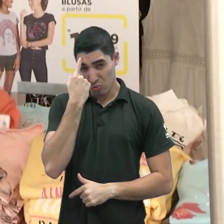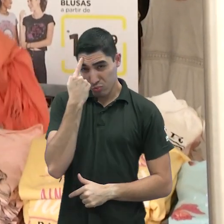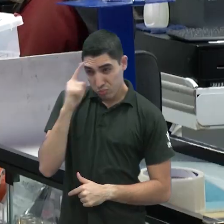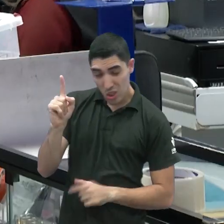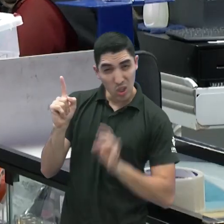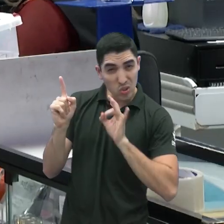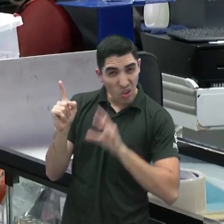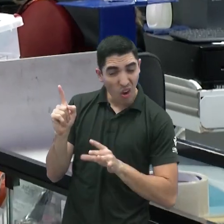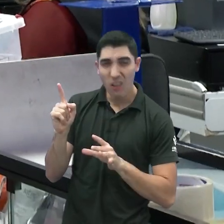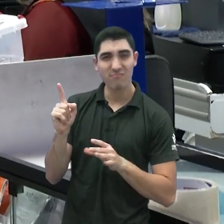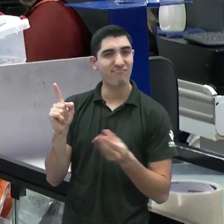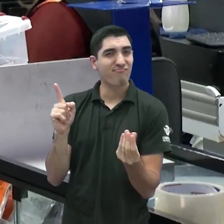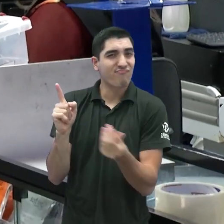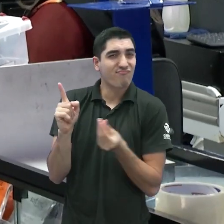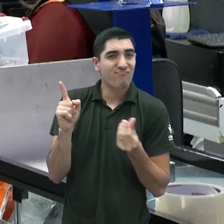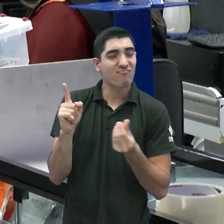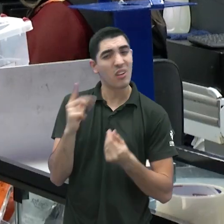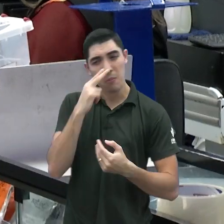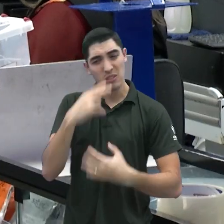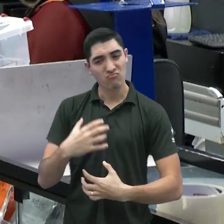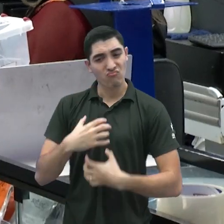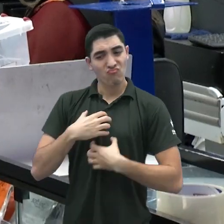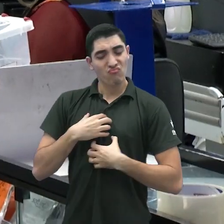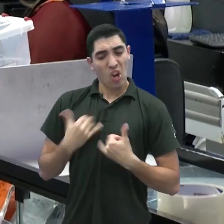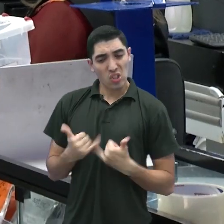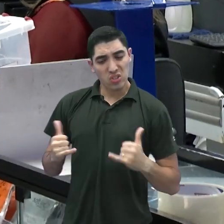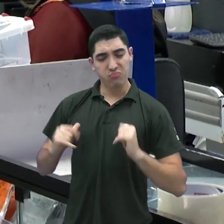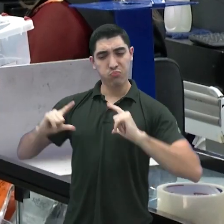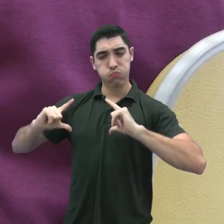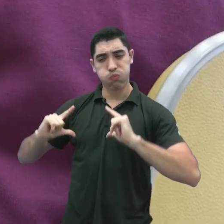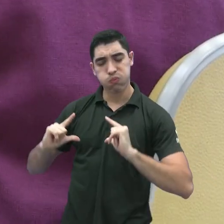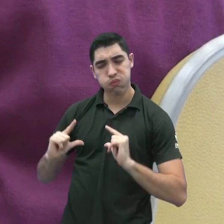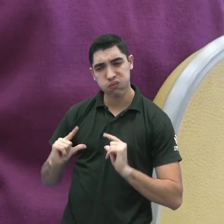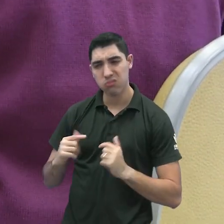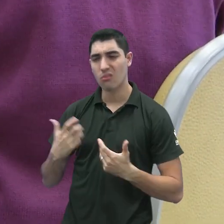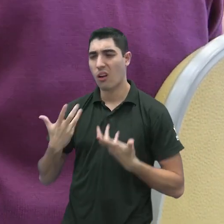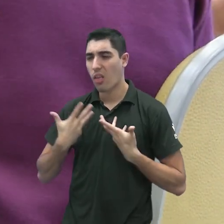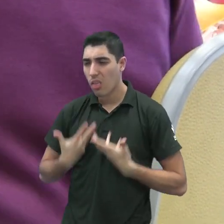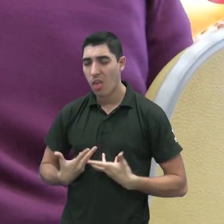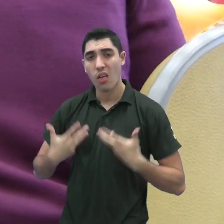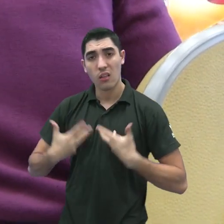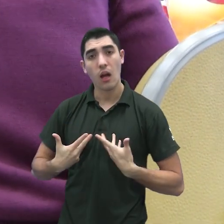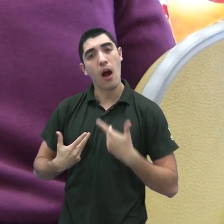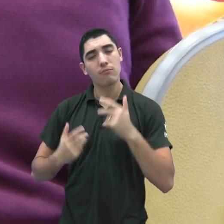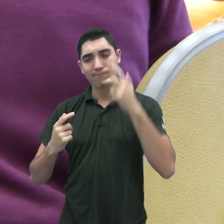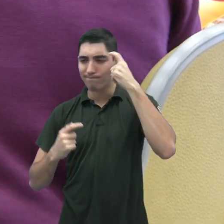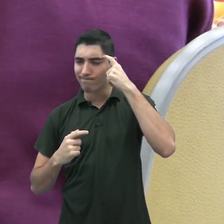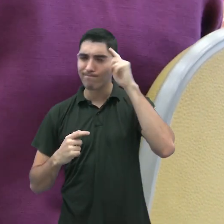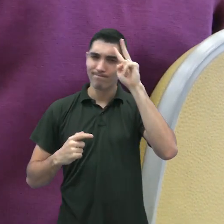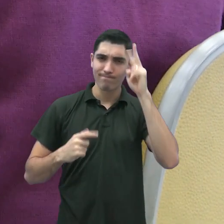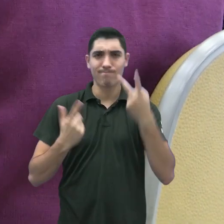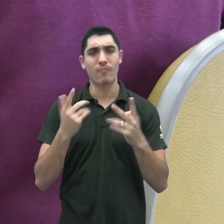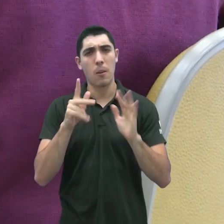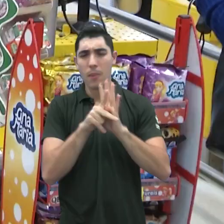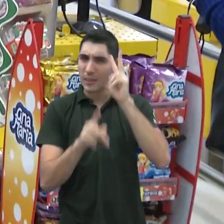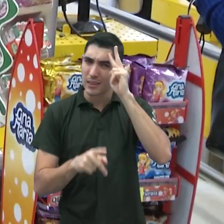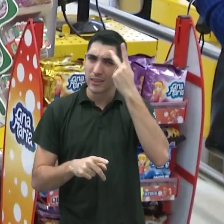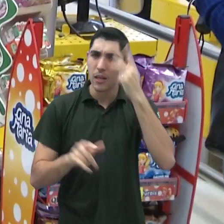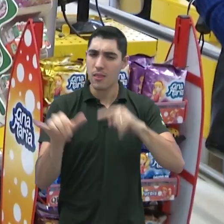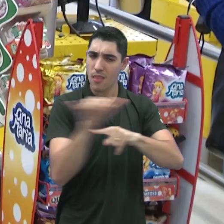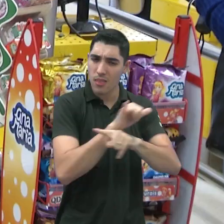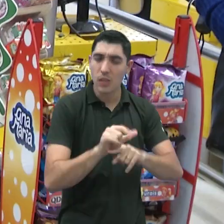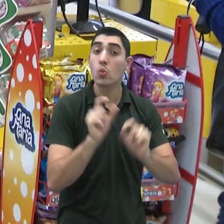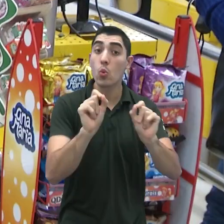por semana parece não ser suficiente para recuperar as energias e muitos defendem que o ideal seria reduzir a escala